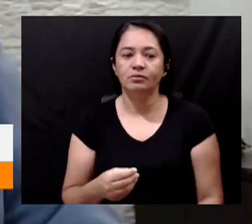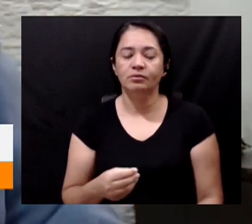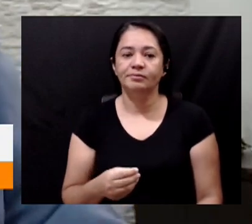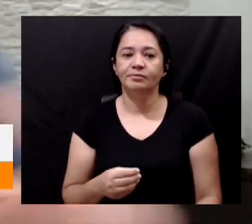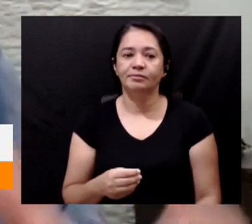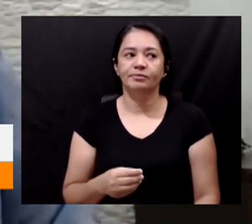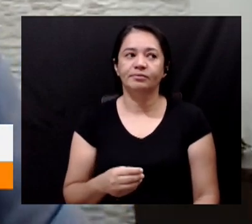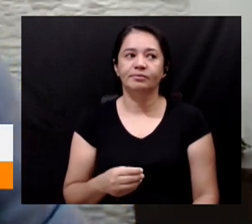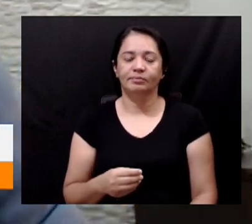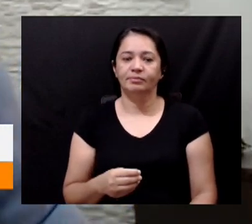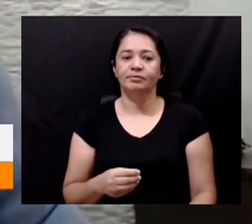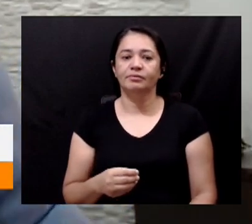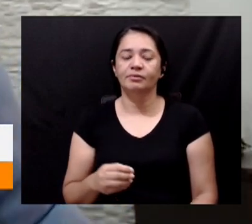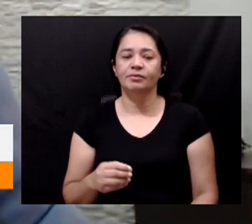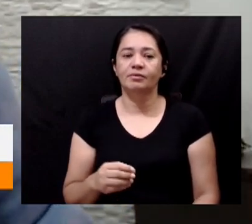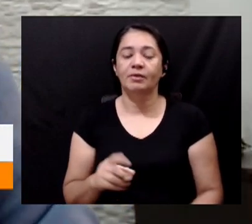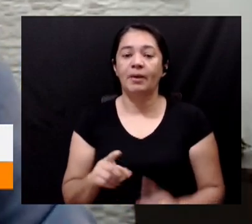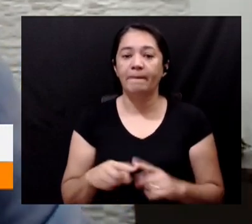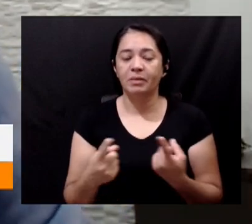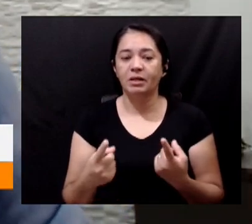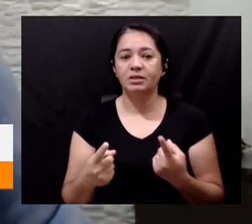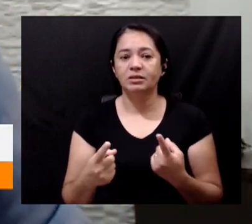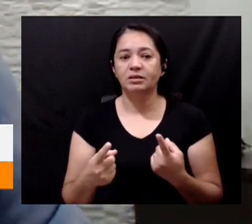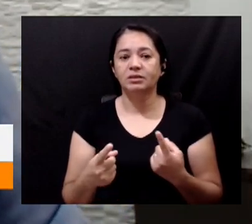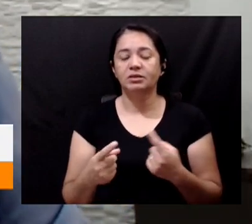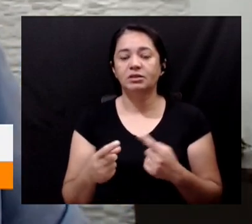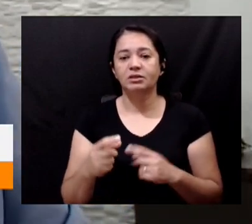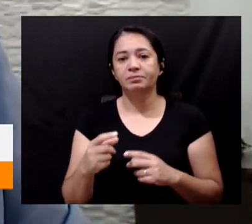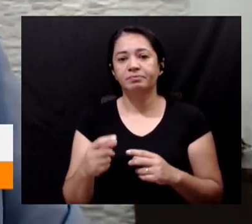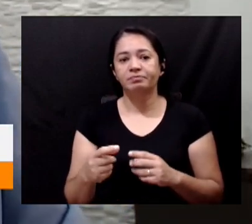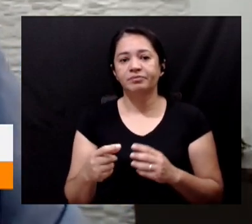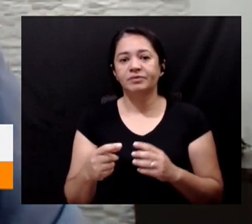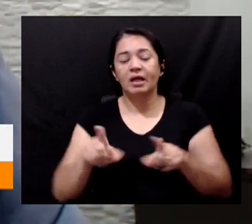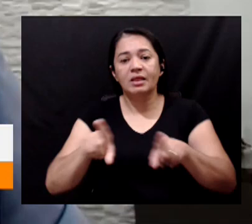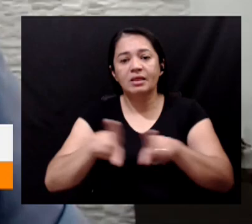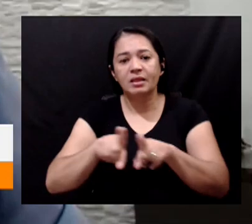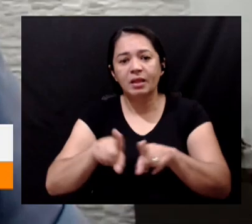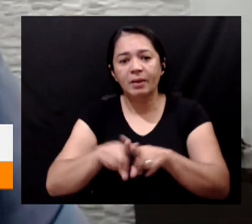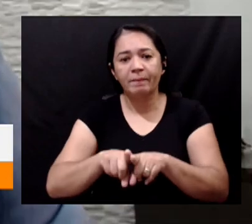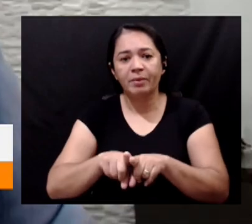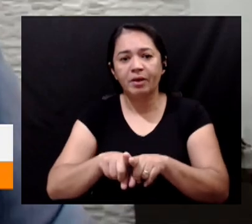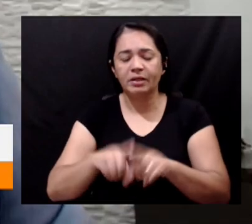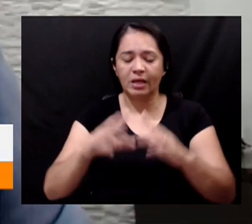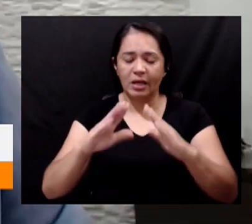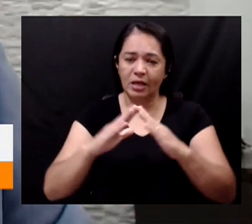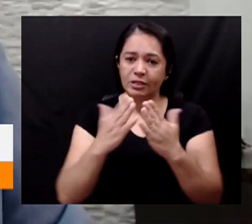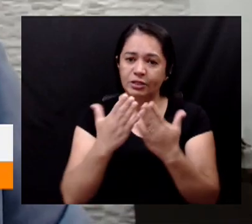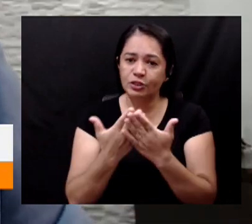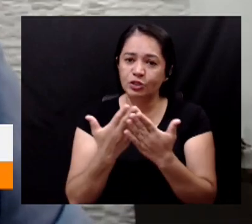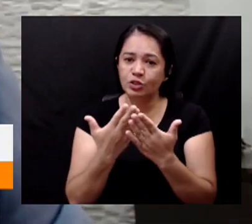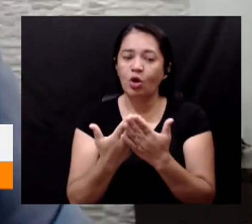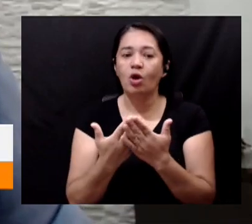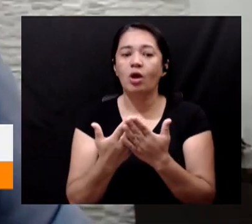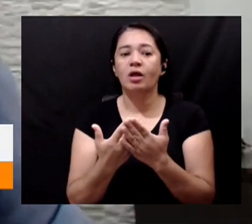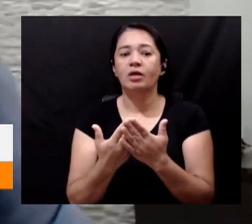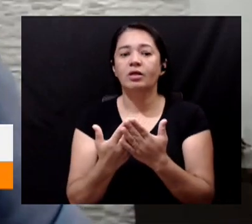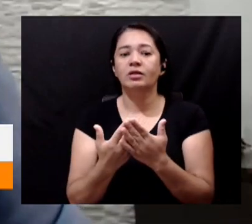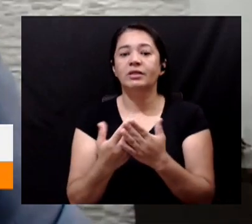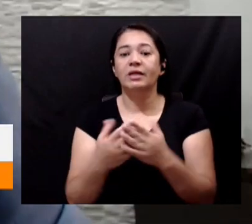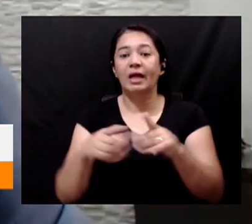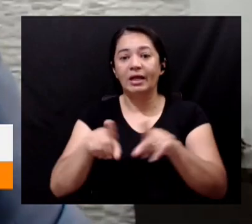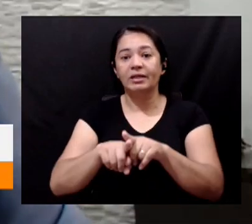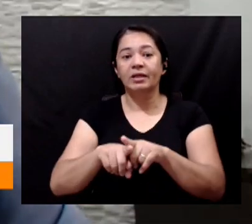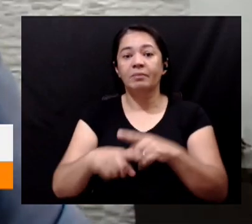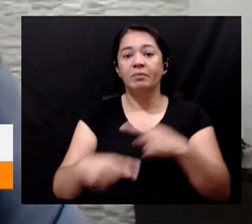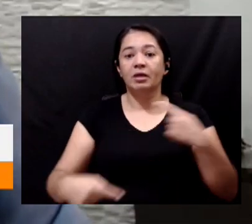cautela dos pais, dos responsáveis, enfim, mas também das escolas, instituições e até mesmo das autoridades, né? Porque é